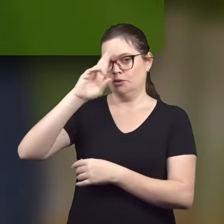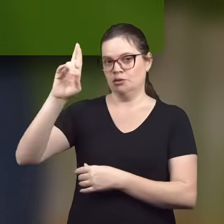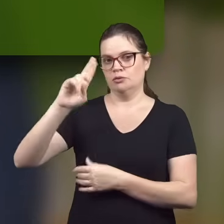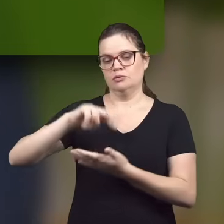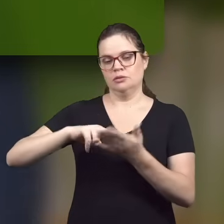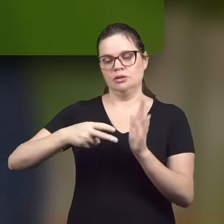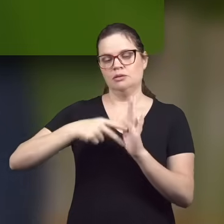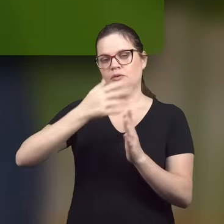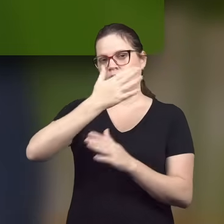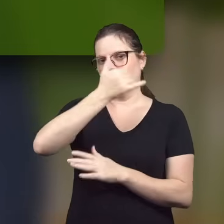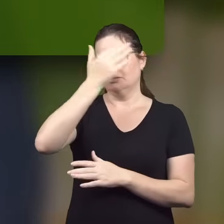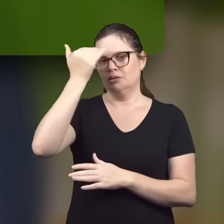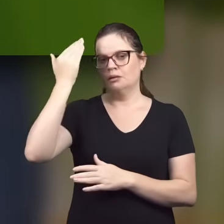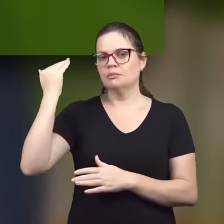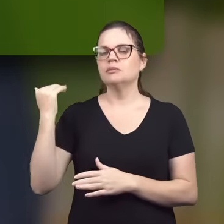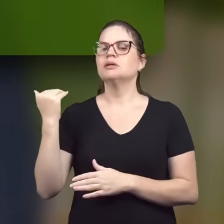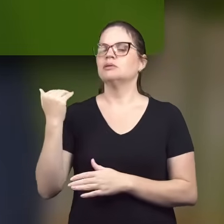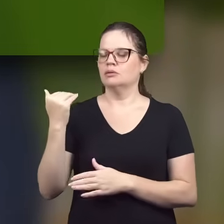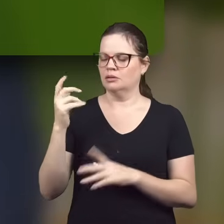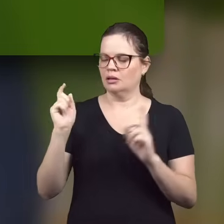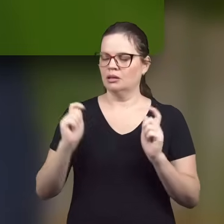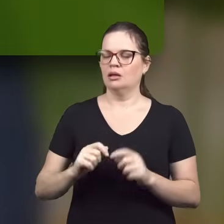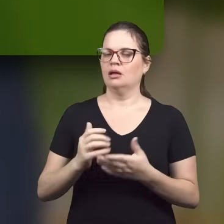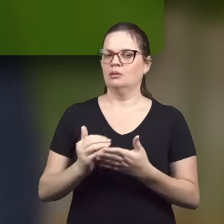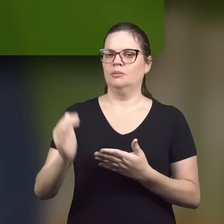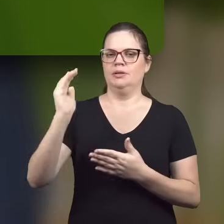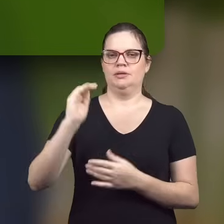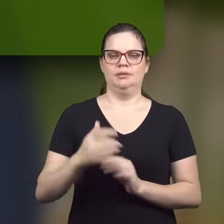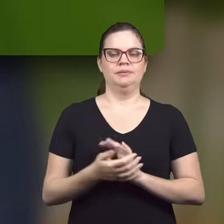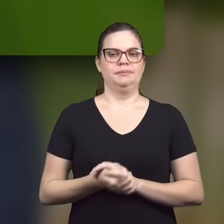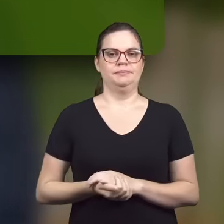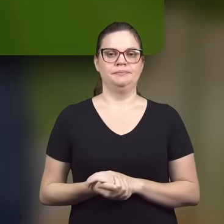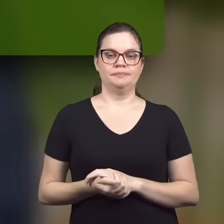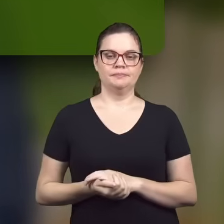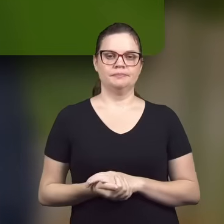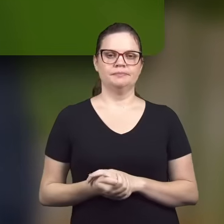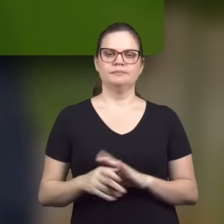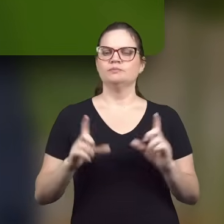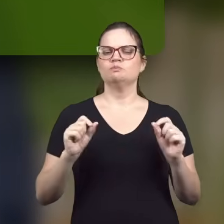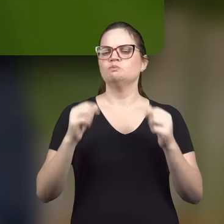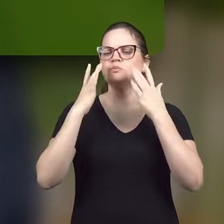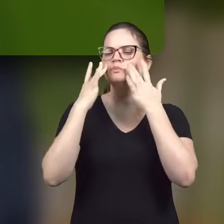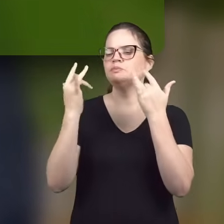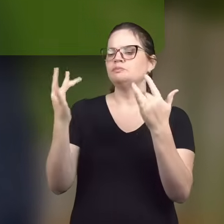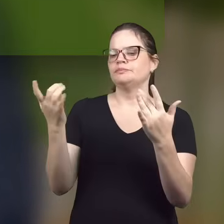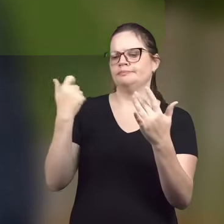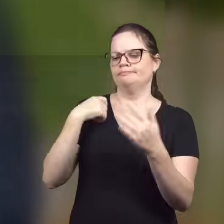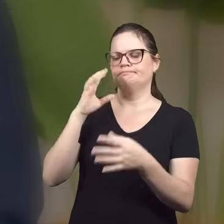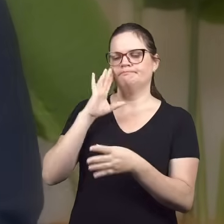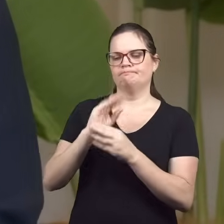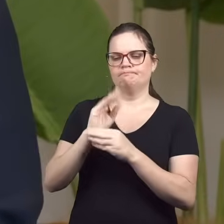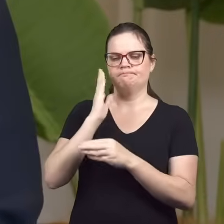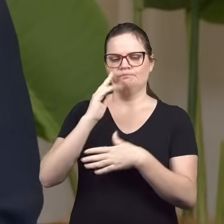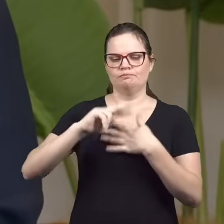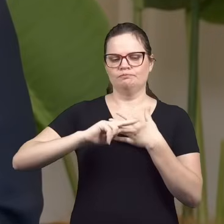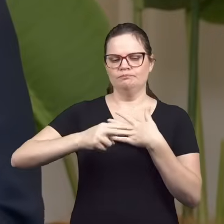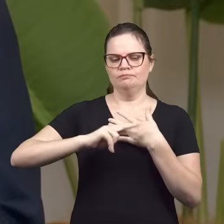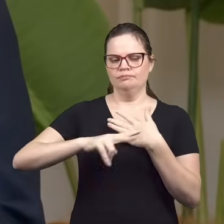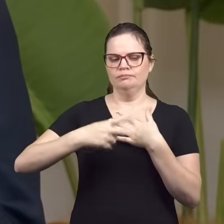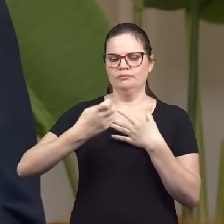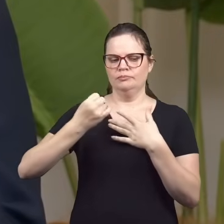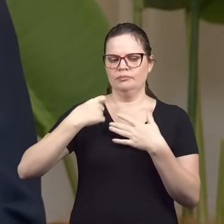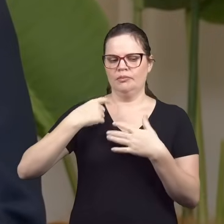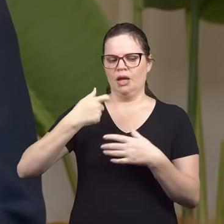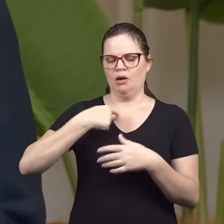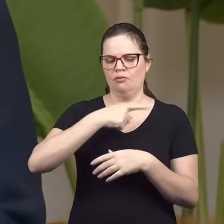O temor do Senhor é o princípio da sabedoria. Então, o que é o temor? É você medir as consequências. Então, quando você